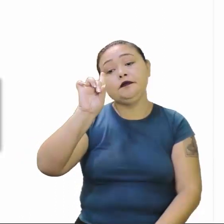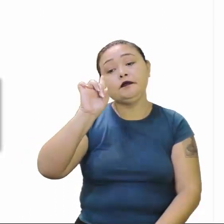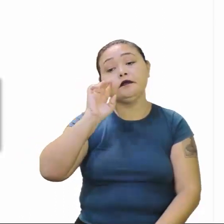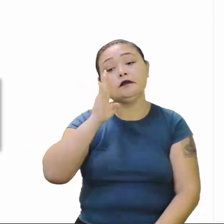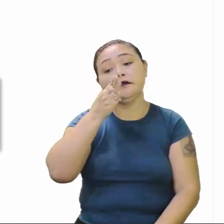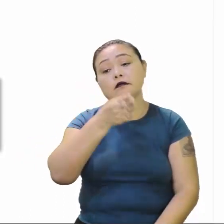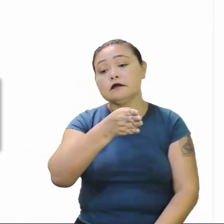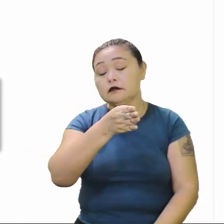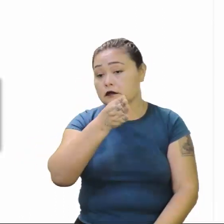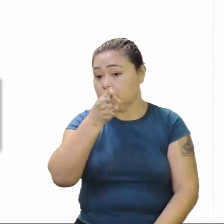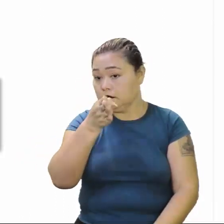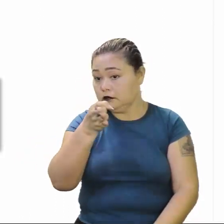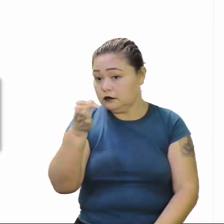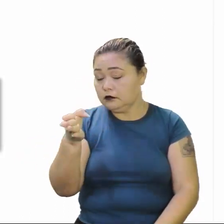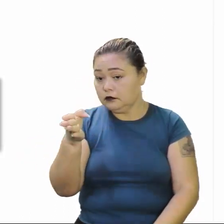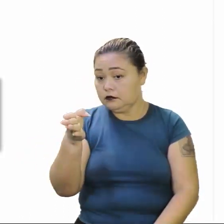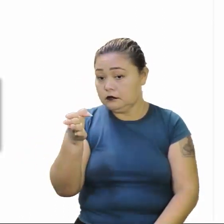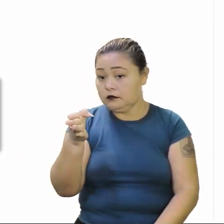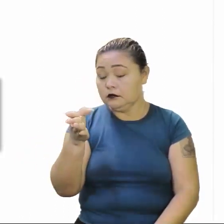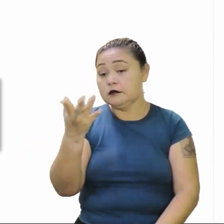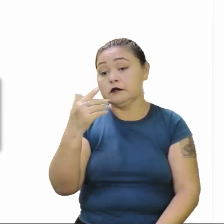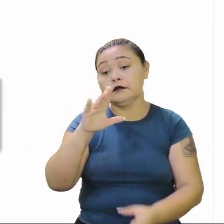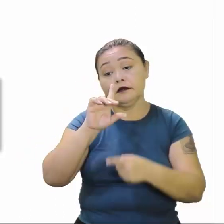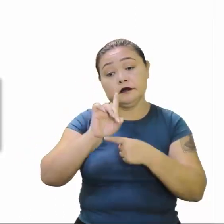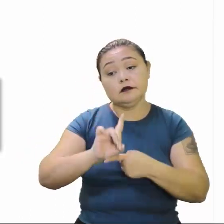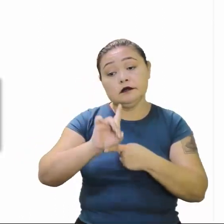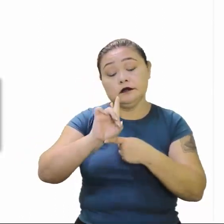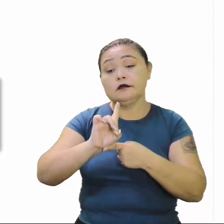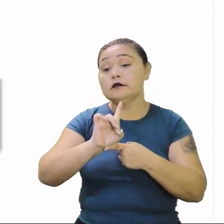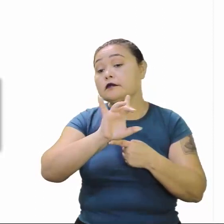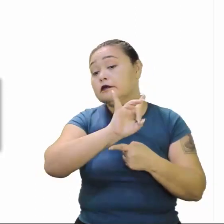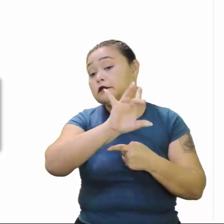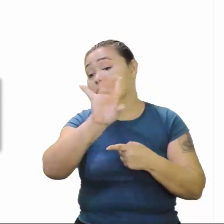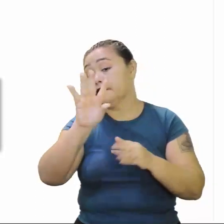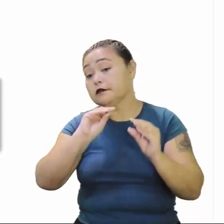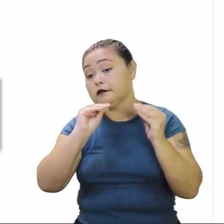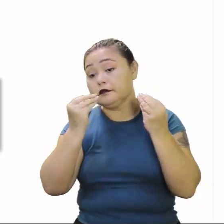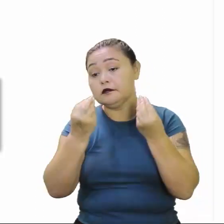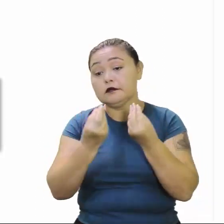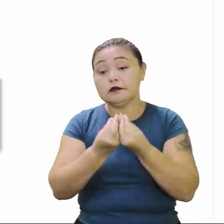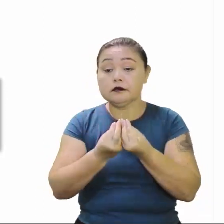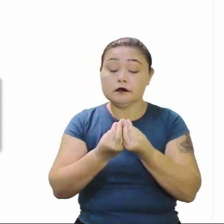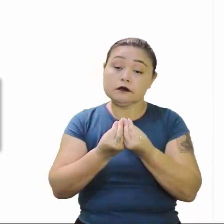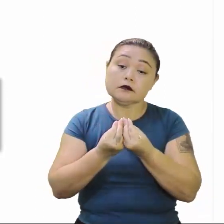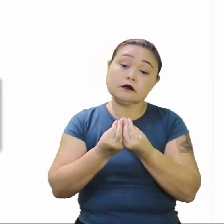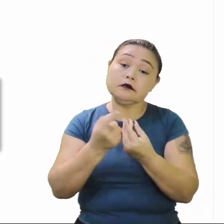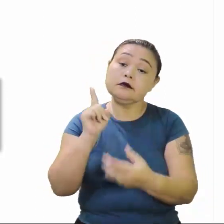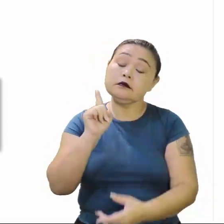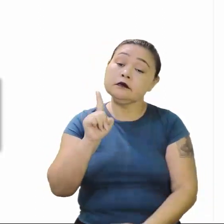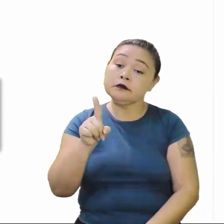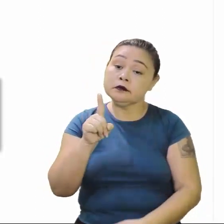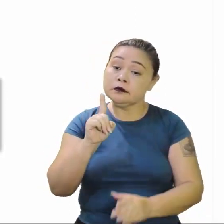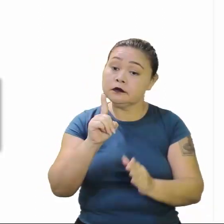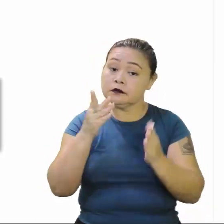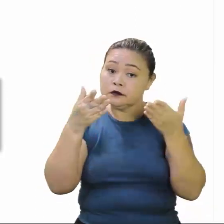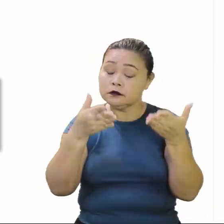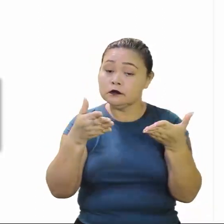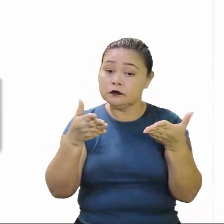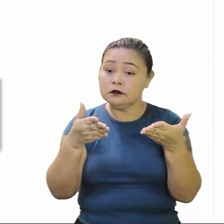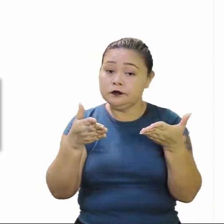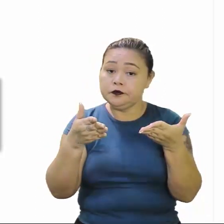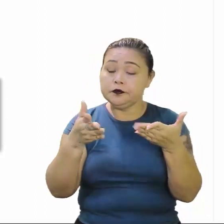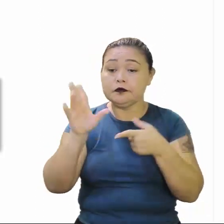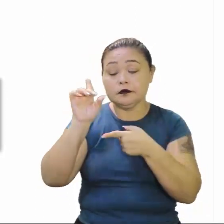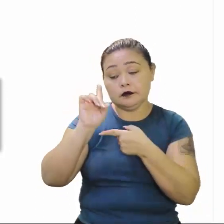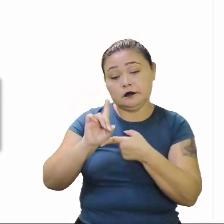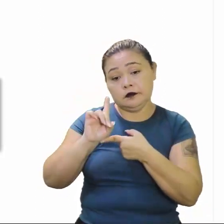determina a densidade de uma substância. Só enfocando, meu caro aluno, que a